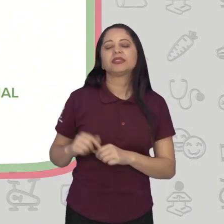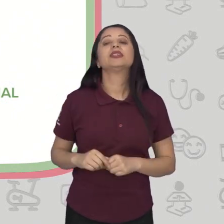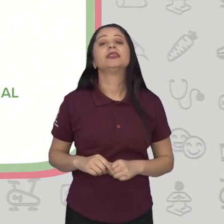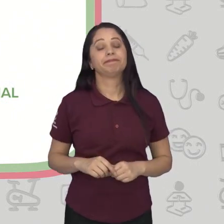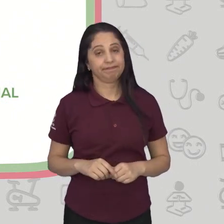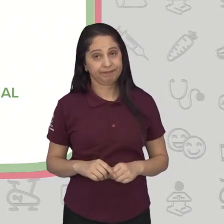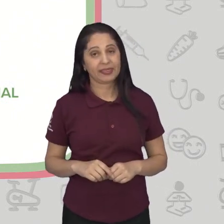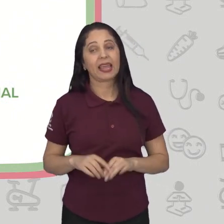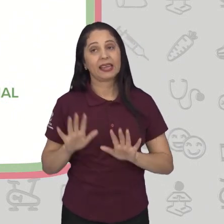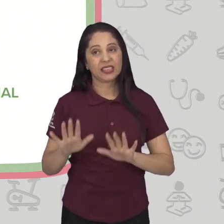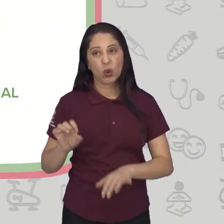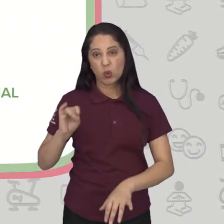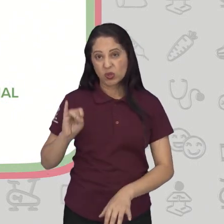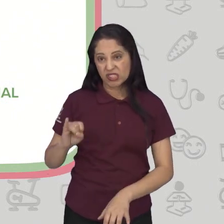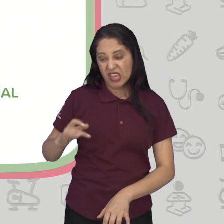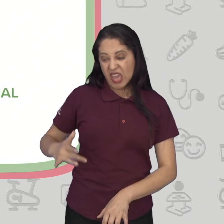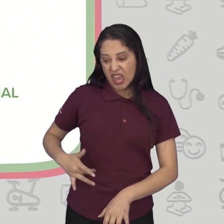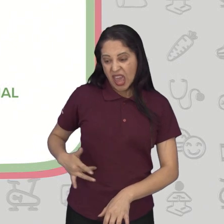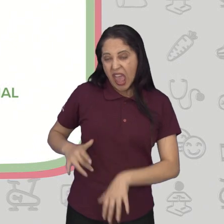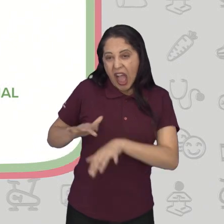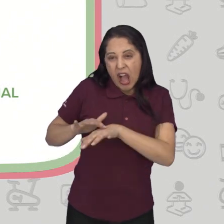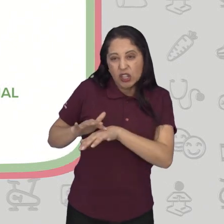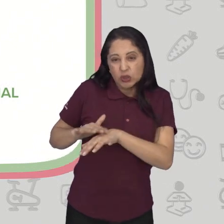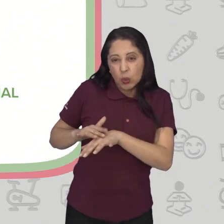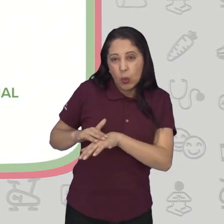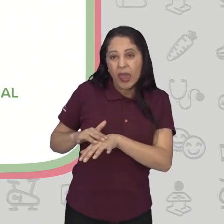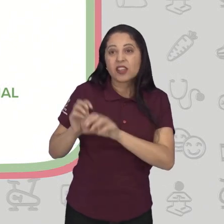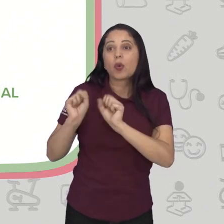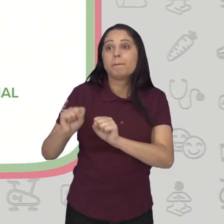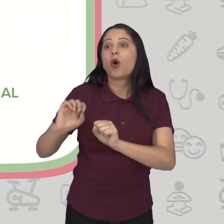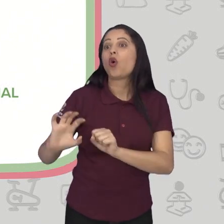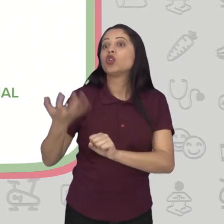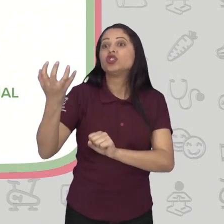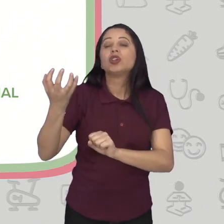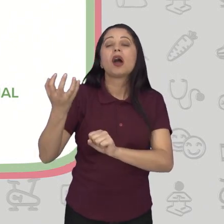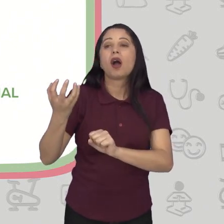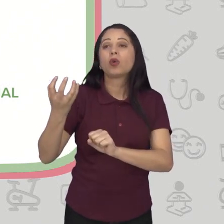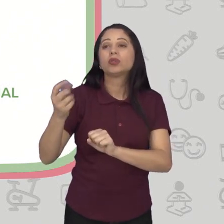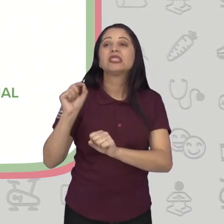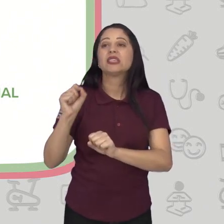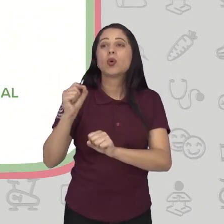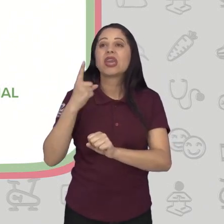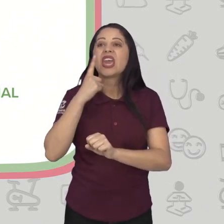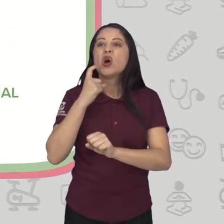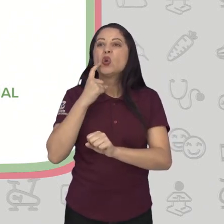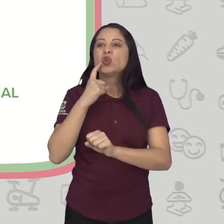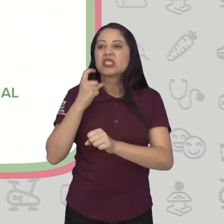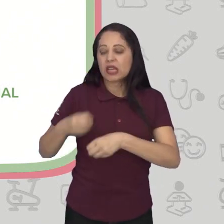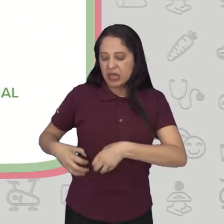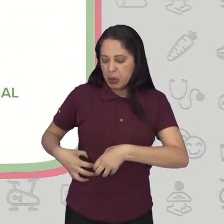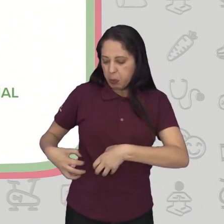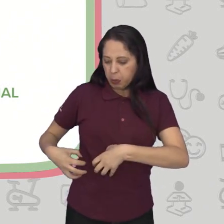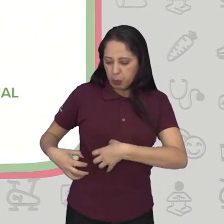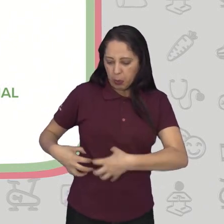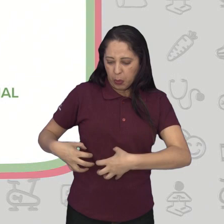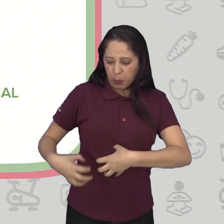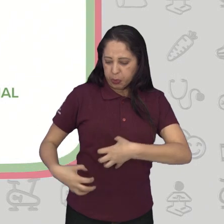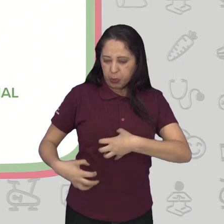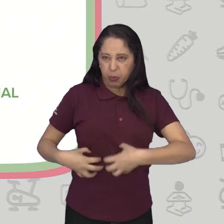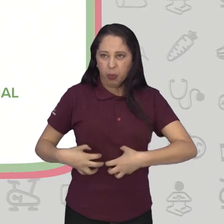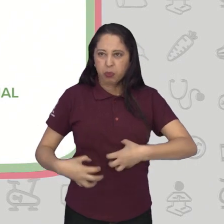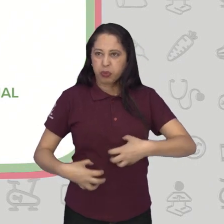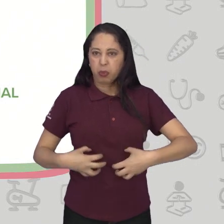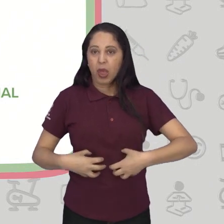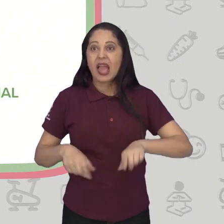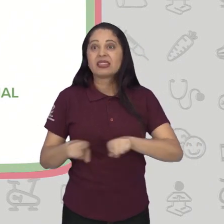né? Não elimina as toxinas, o paciente aumenta o risco de sangrar, aumenta o risco de ter trombose também, que é aqueles coágulos, né? O